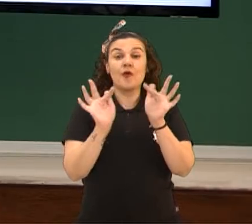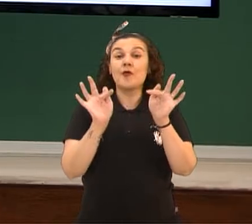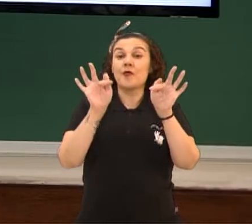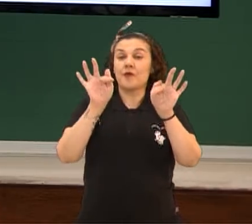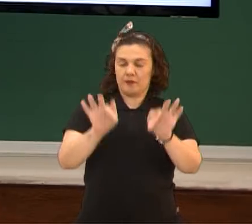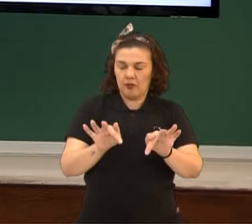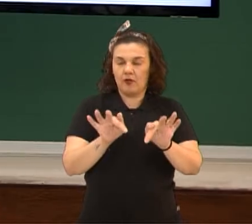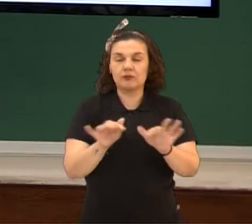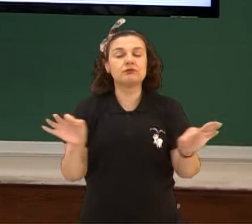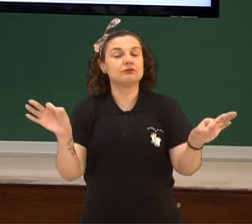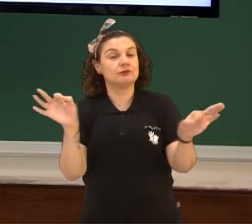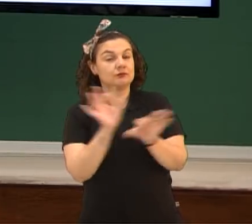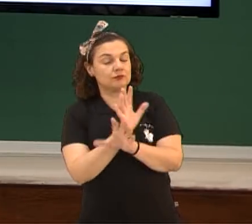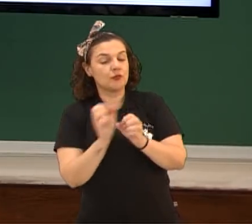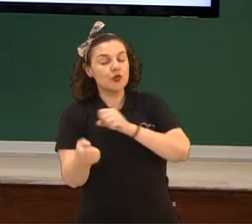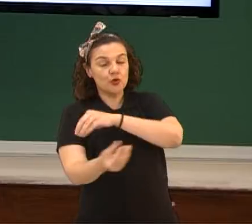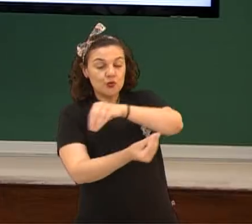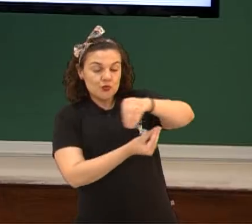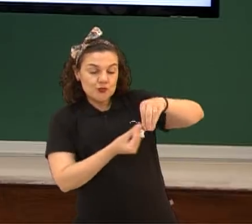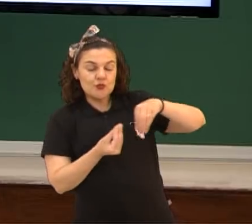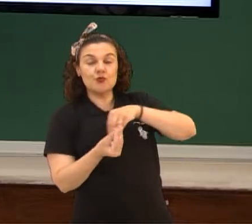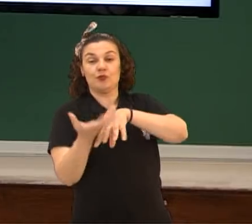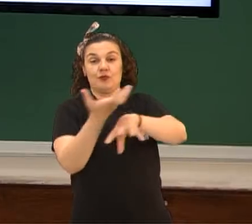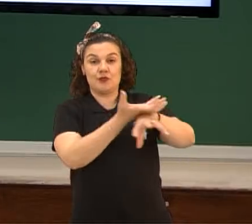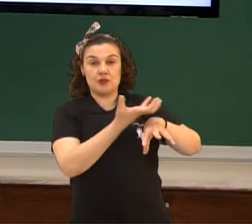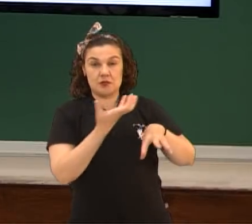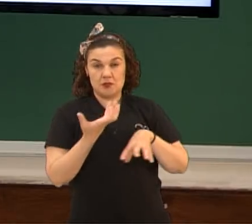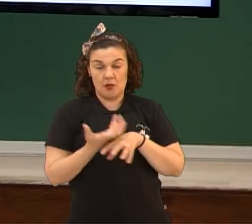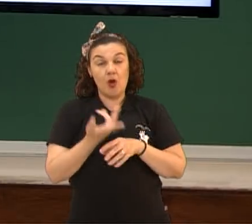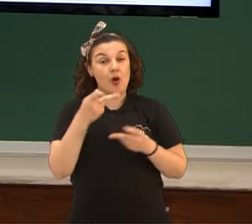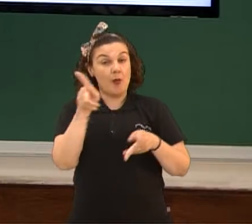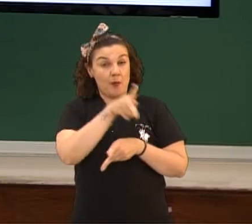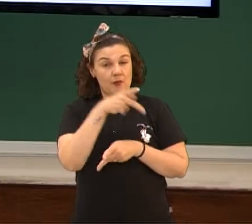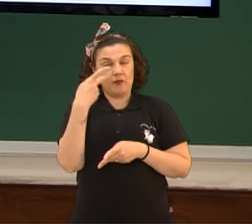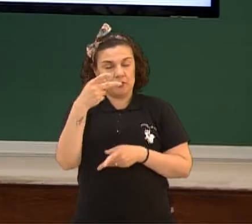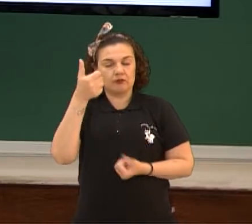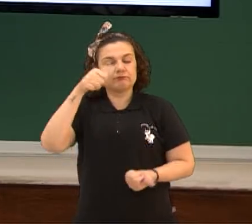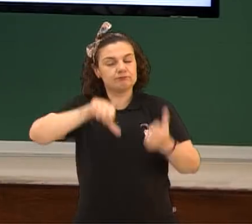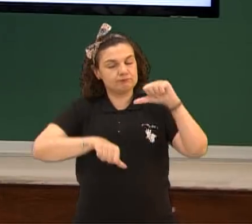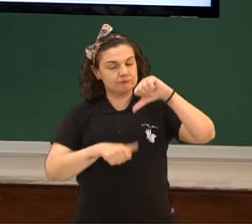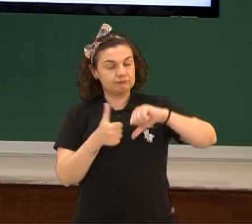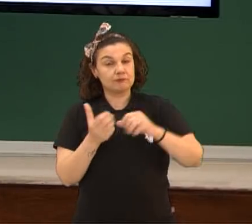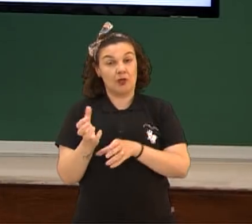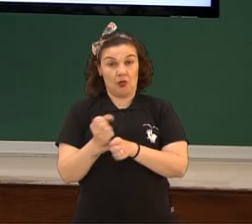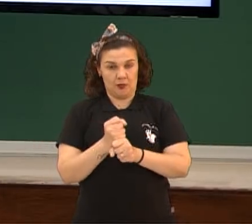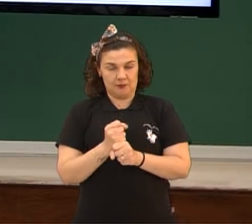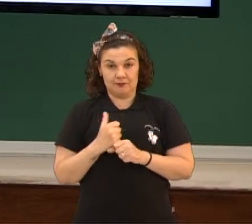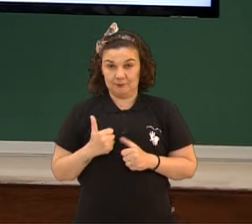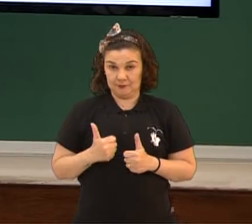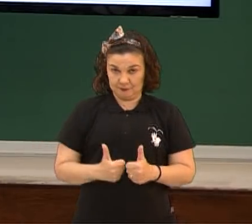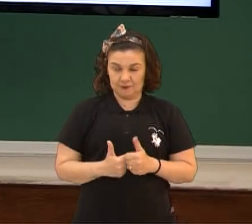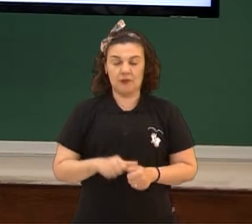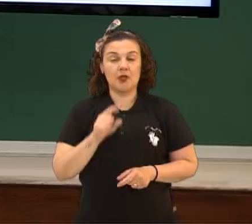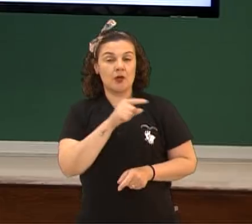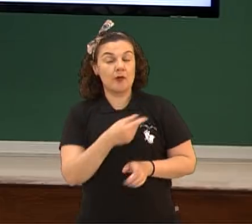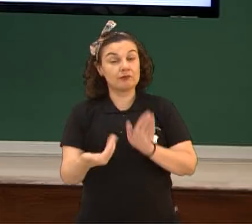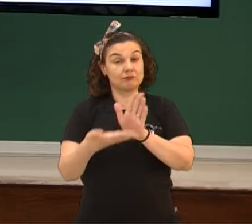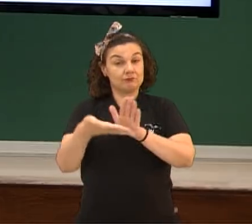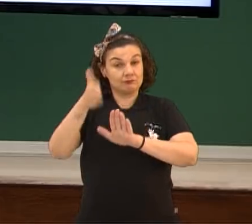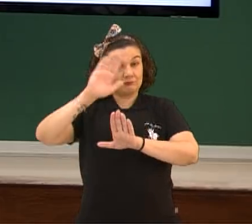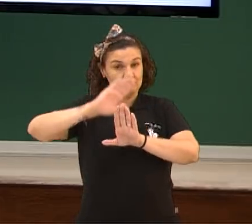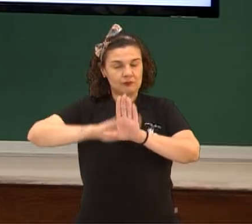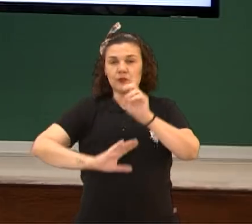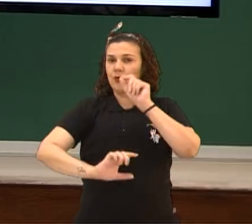nós estar desenvolvendo um produto que vai estar sendo avaliado pelos professores de cada um de vocês. Então, temos a utilização de uma figura de